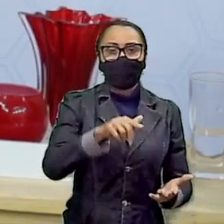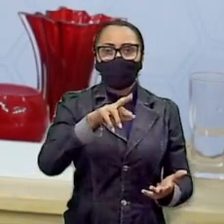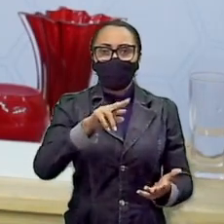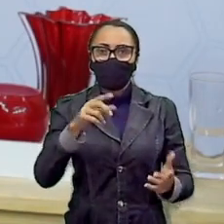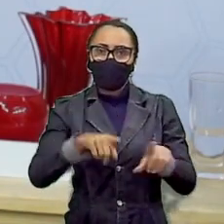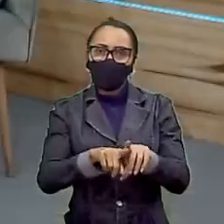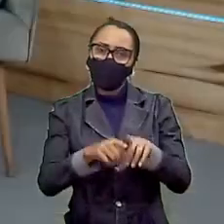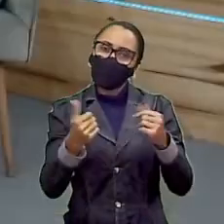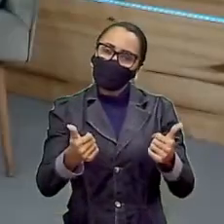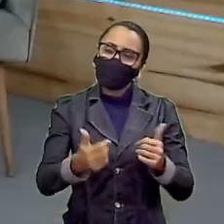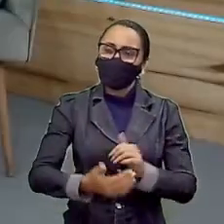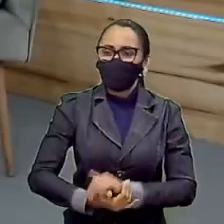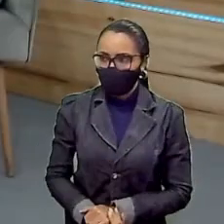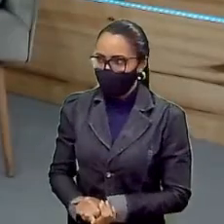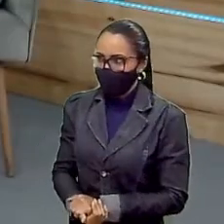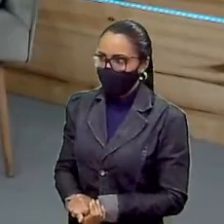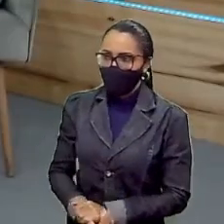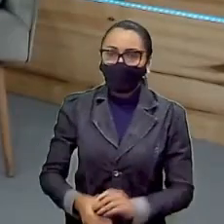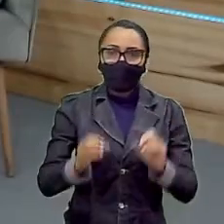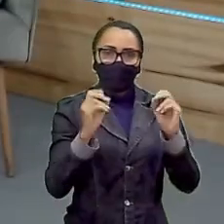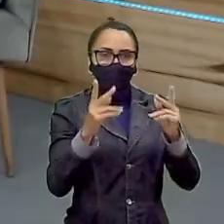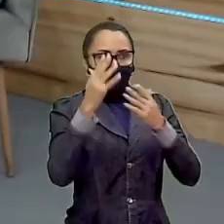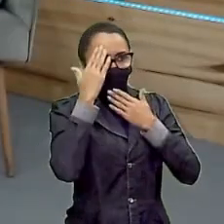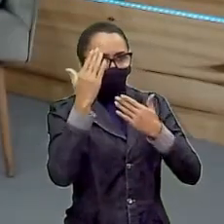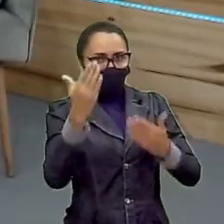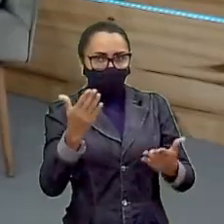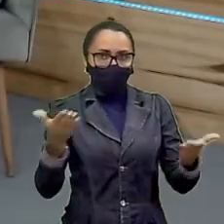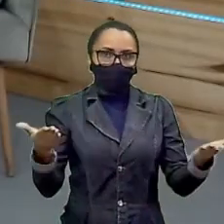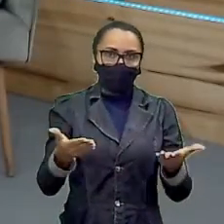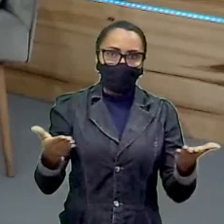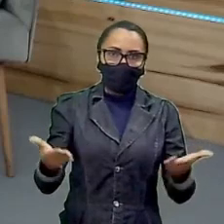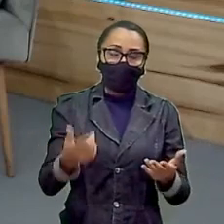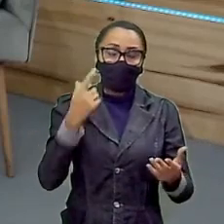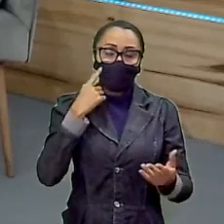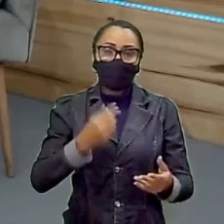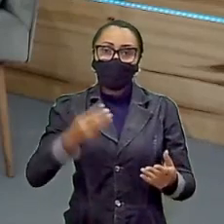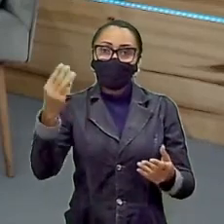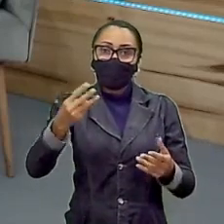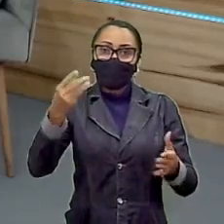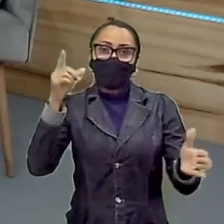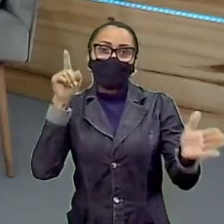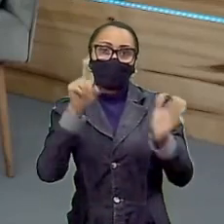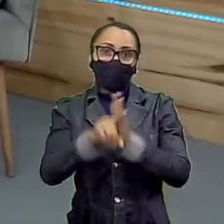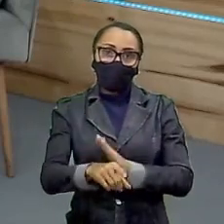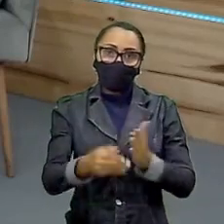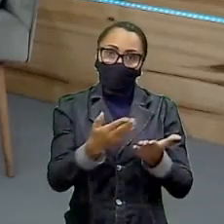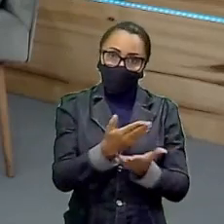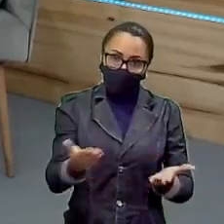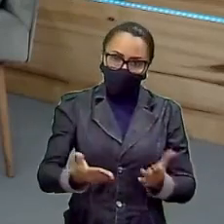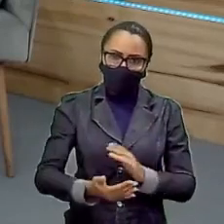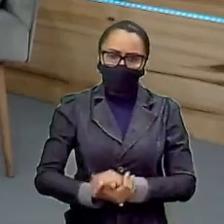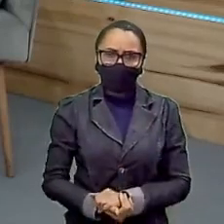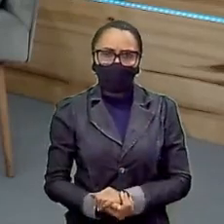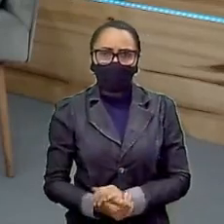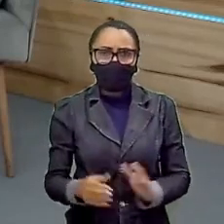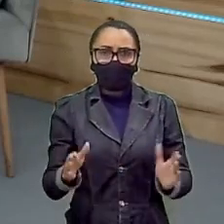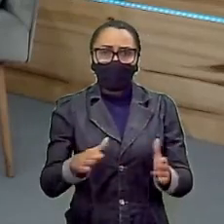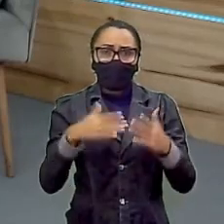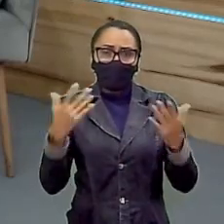Então, é isso. Ok, obrigada. Agora vamos à terceira pergunta. Com a